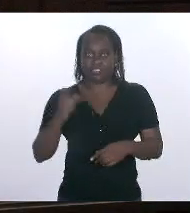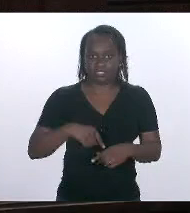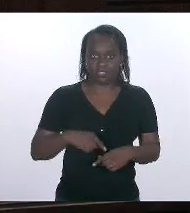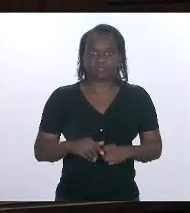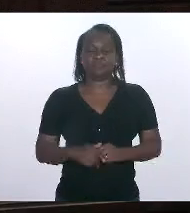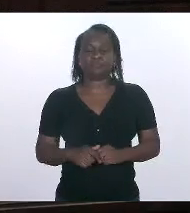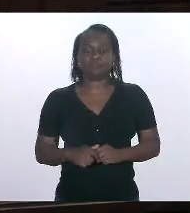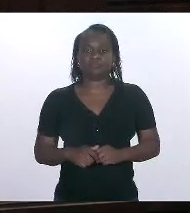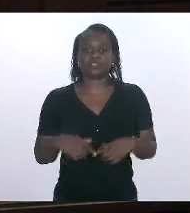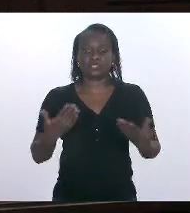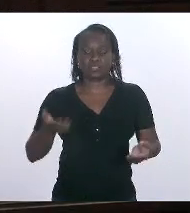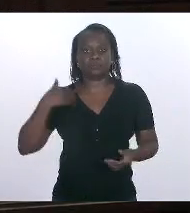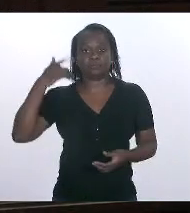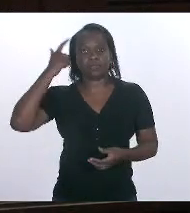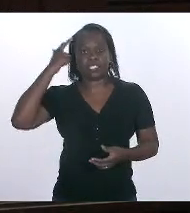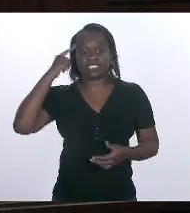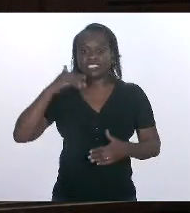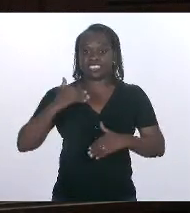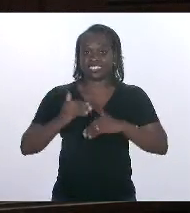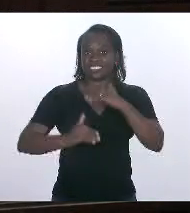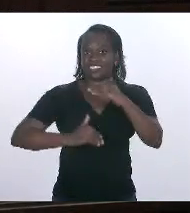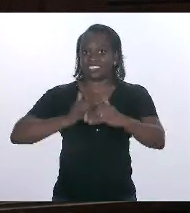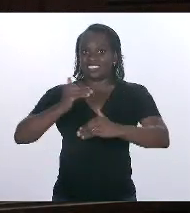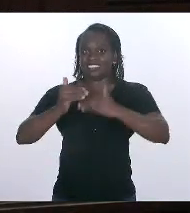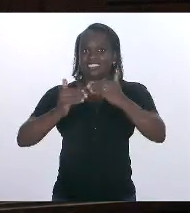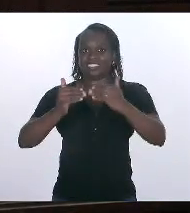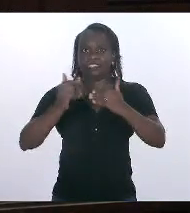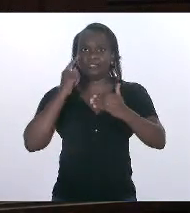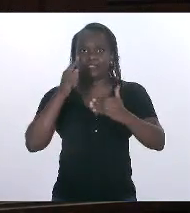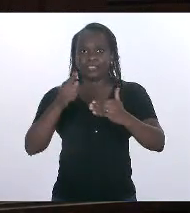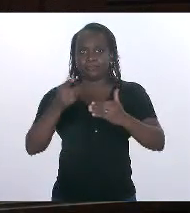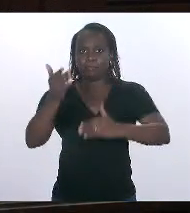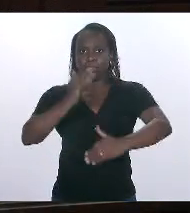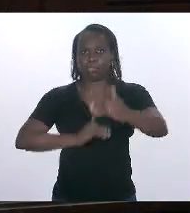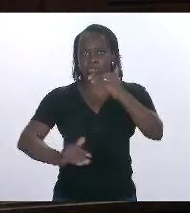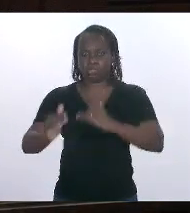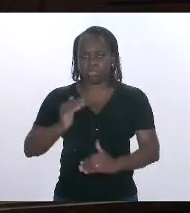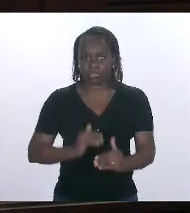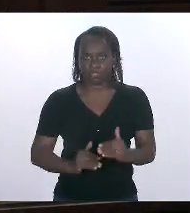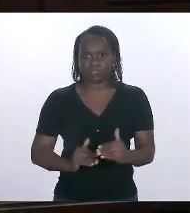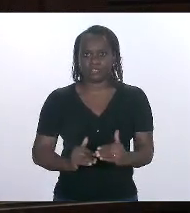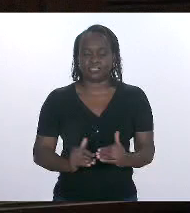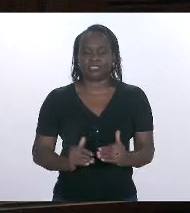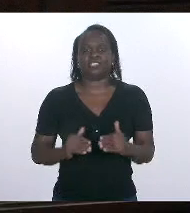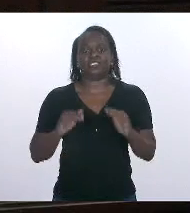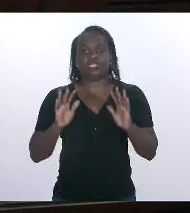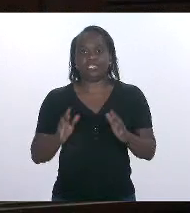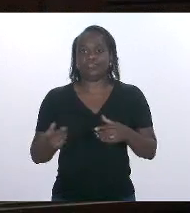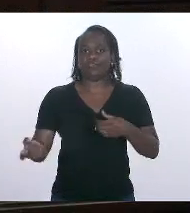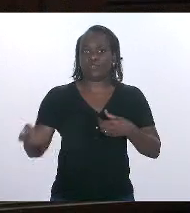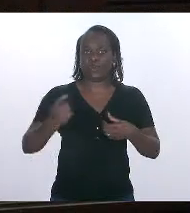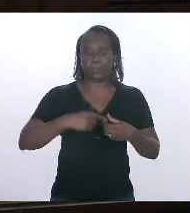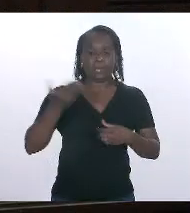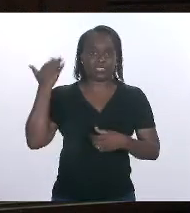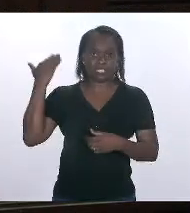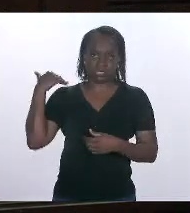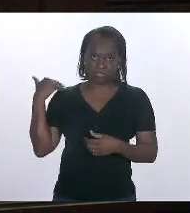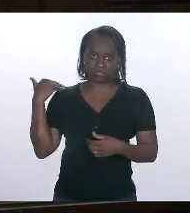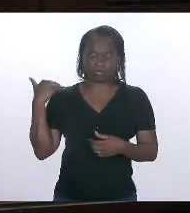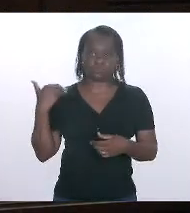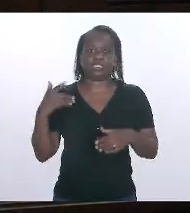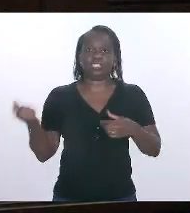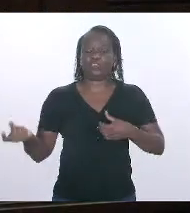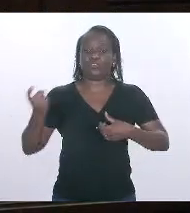eu penso que nós estamos avançando, eu vejo que nós estamos regredindo, nós estamos voltando ao passado,